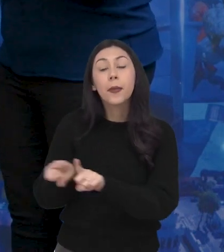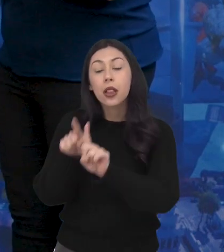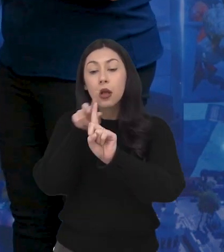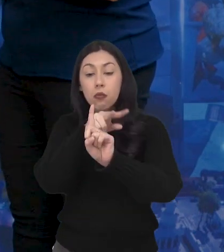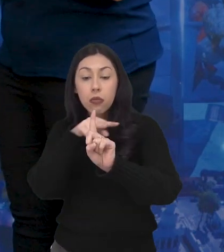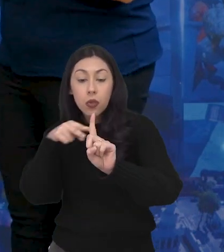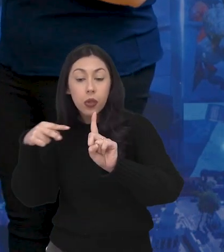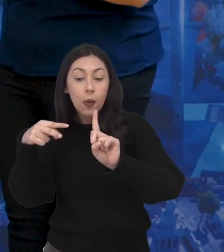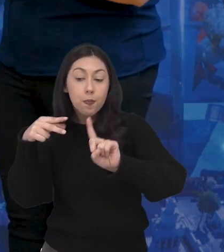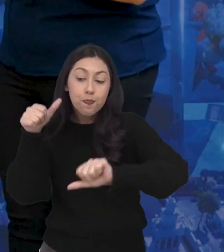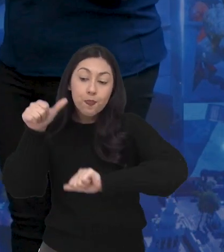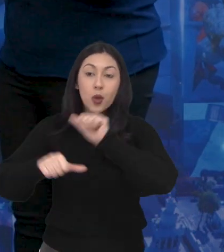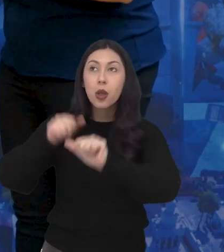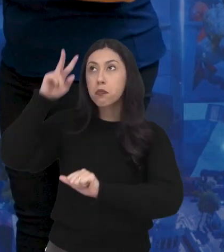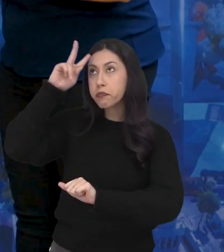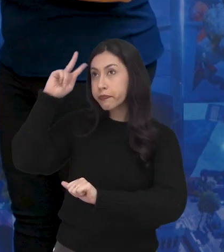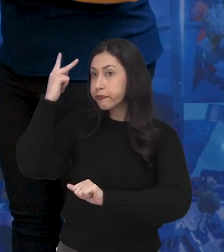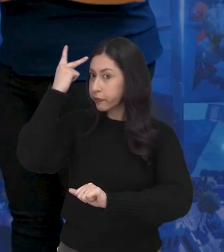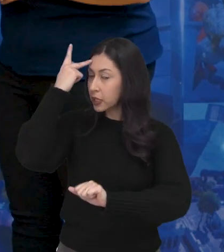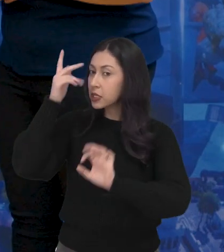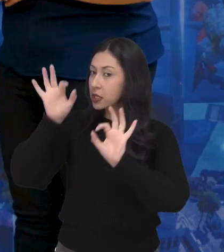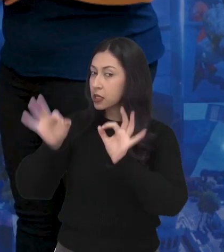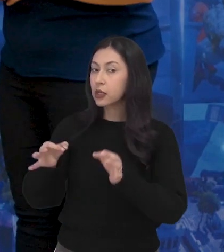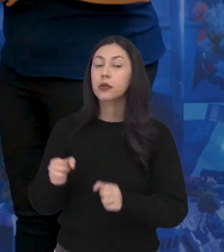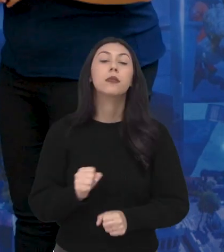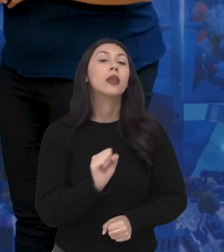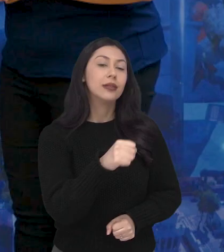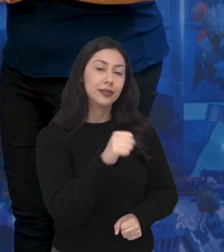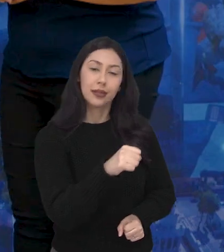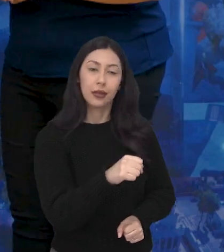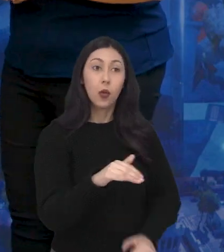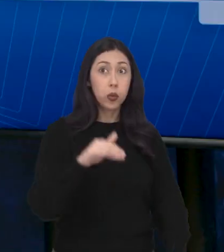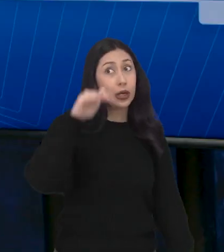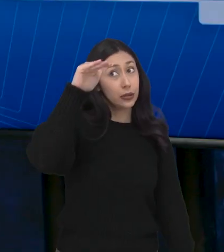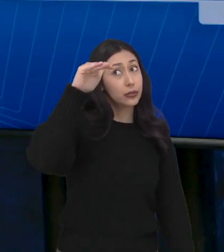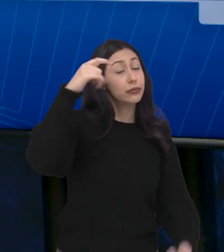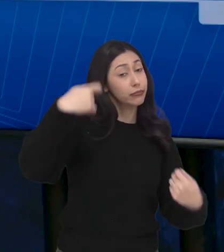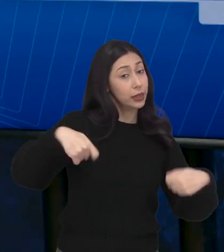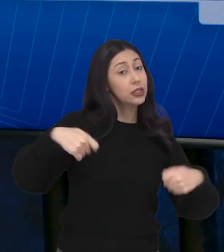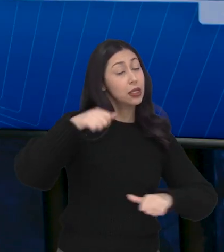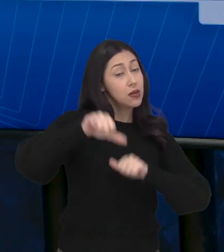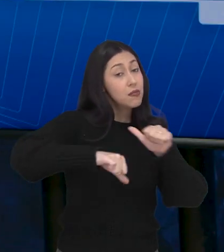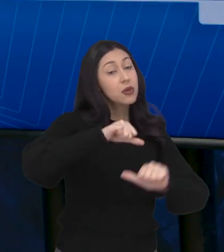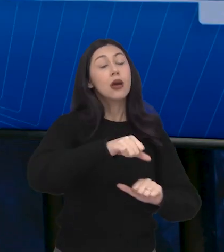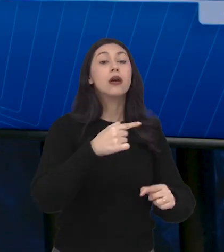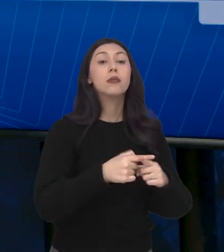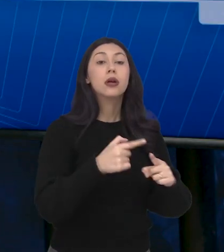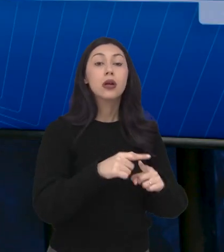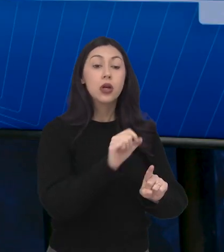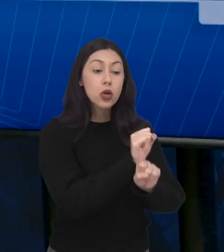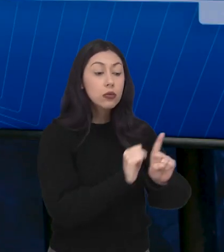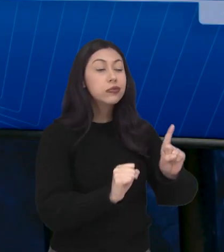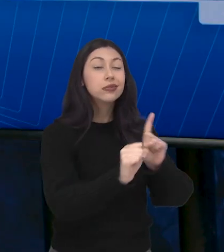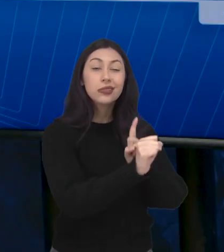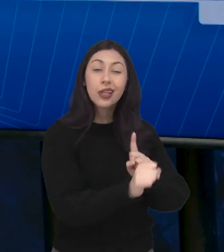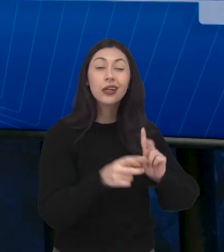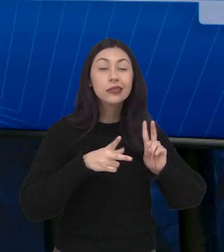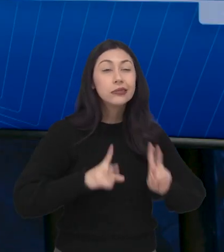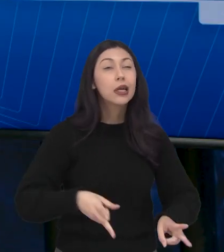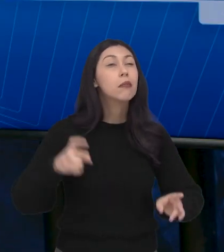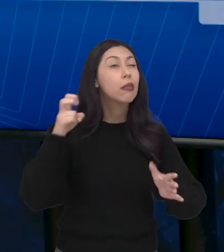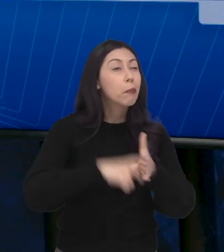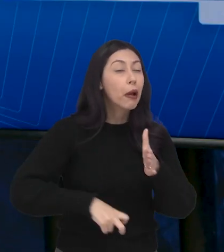de perspectiva que os adultos têm sobre as Sim. crianças, não é? Quem tem que mudar é o adulto. Então a gente vem de uma sociedade